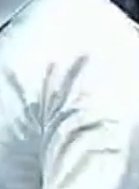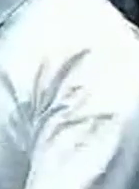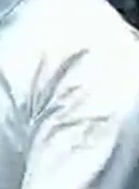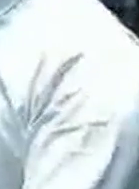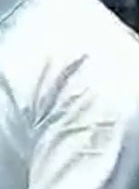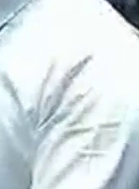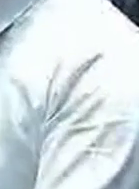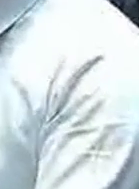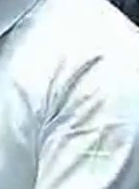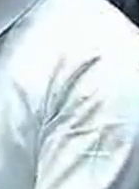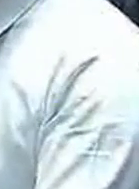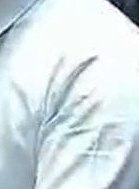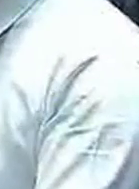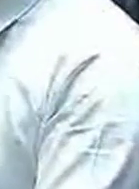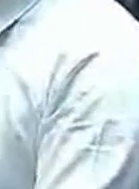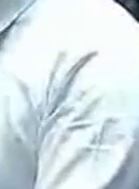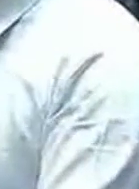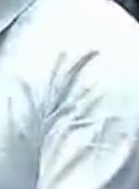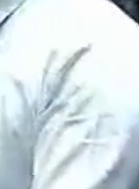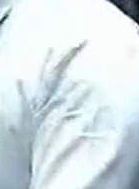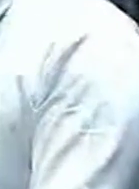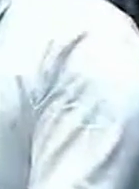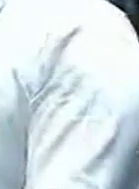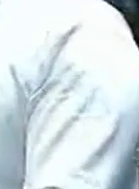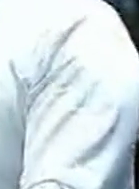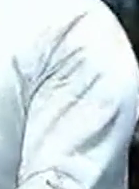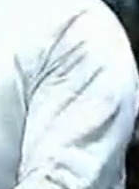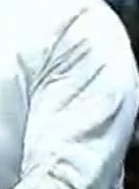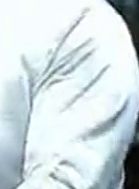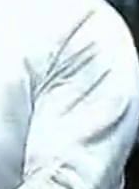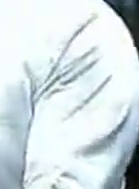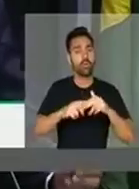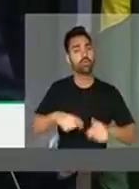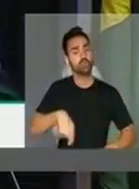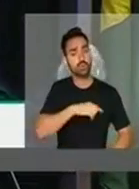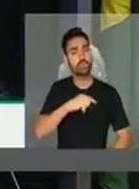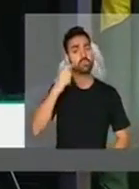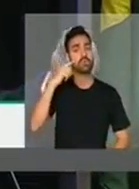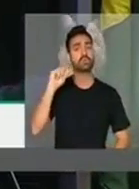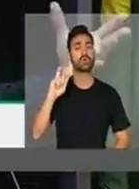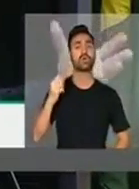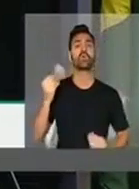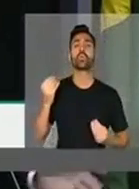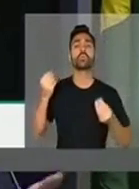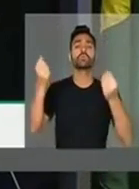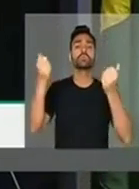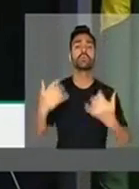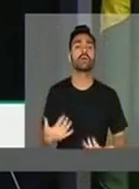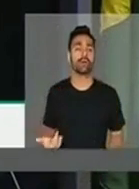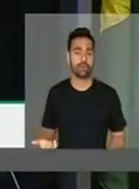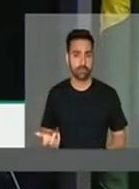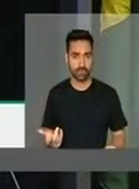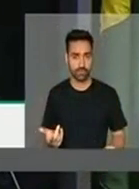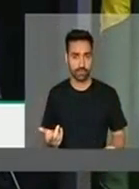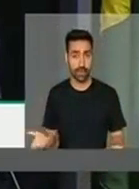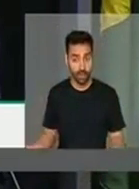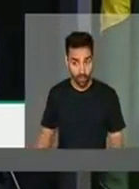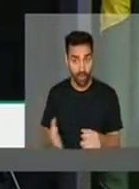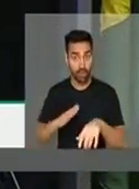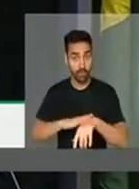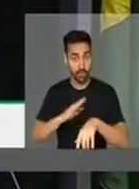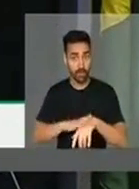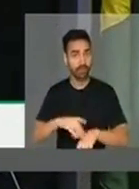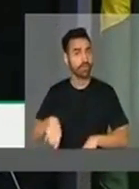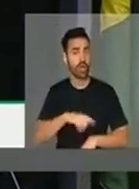fazer essa luta, senhor presidente, contrariamente a essas proposições. Como explicar para as pessoas que nesse momento